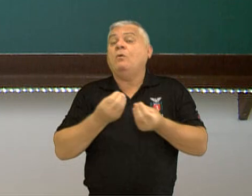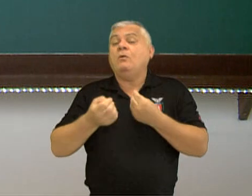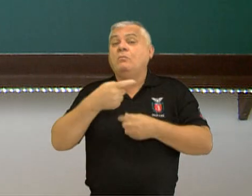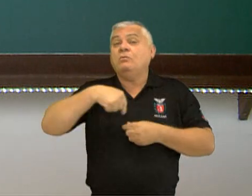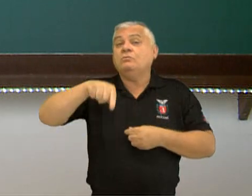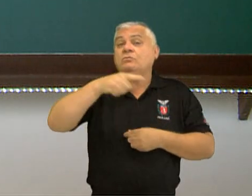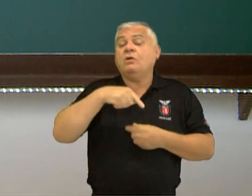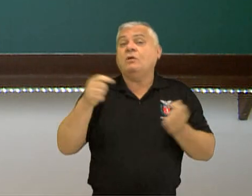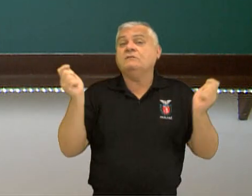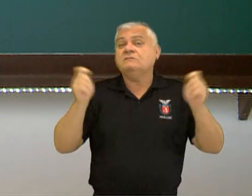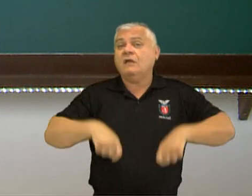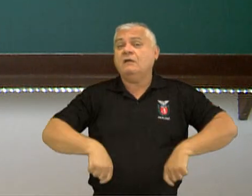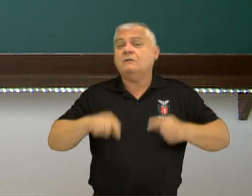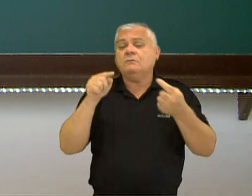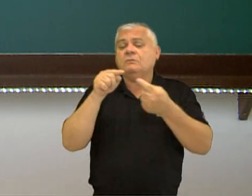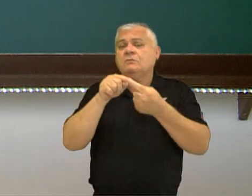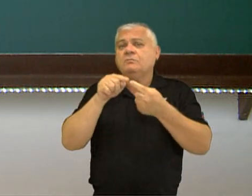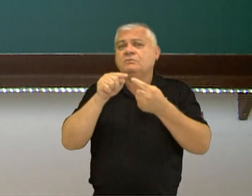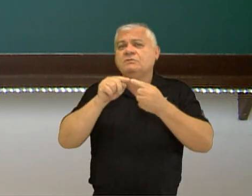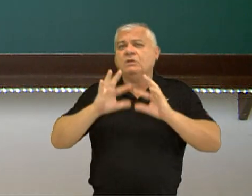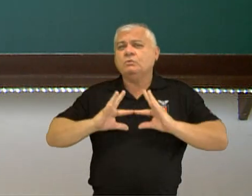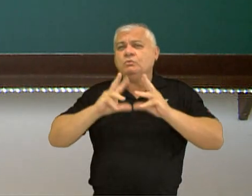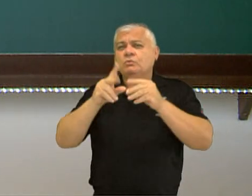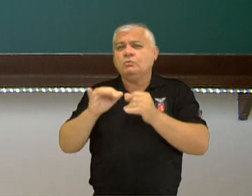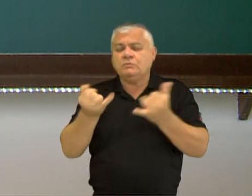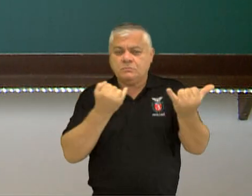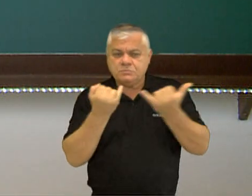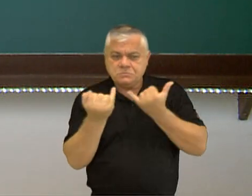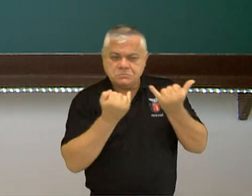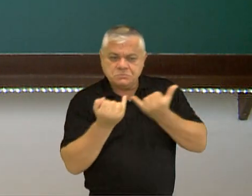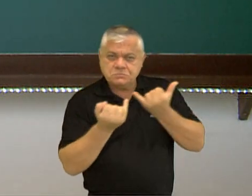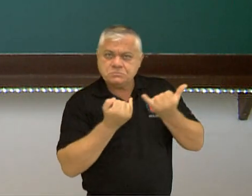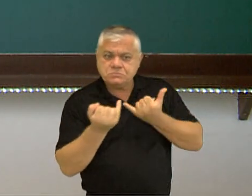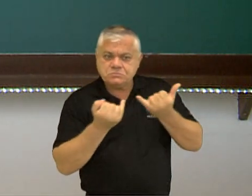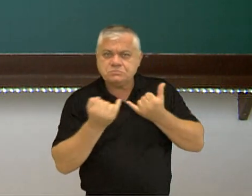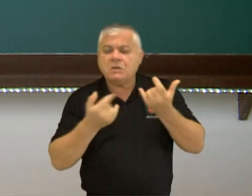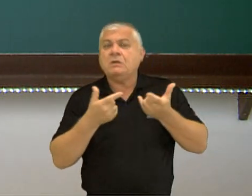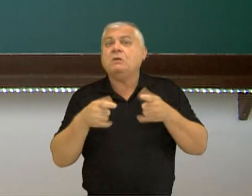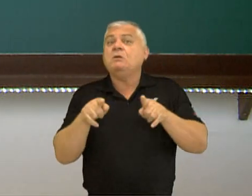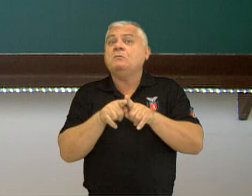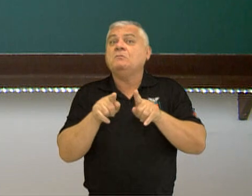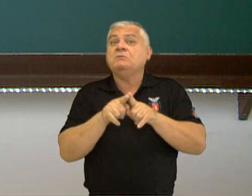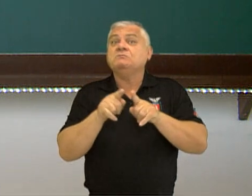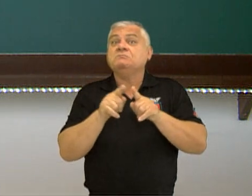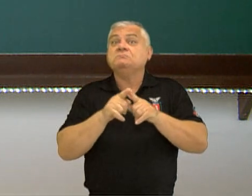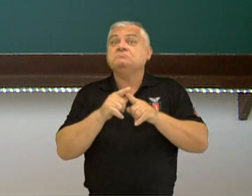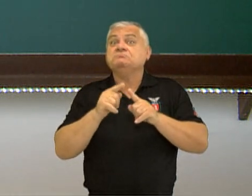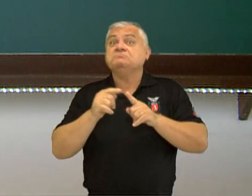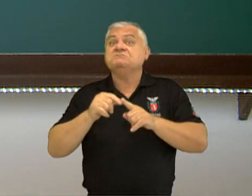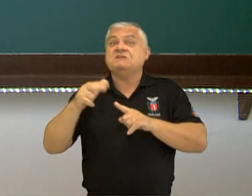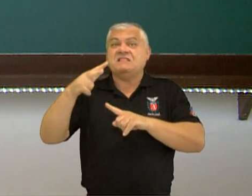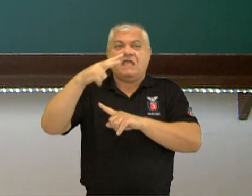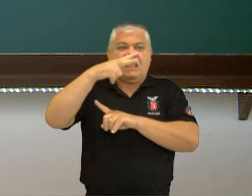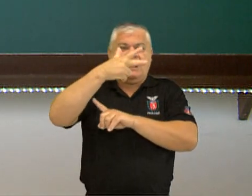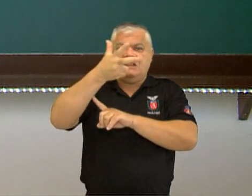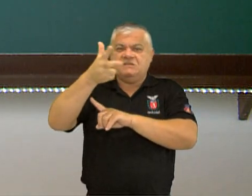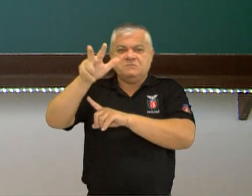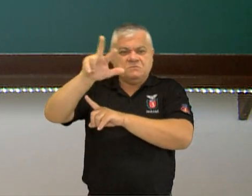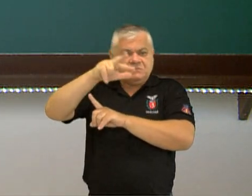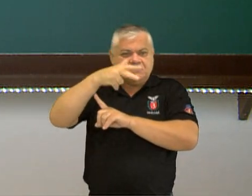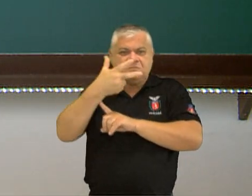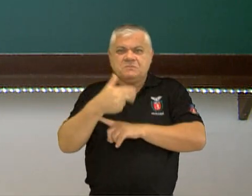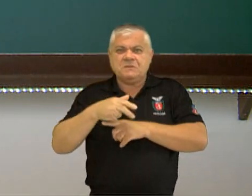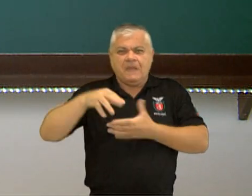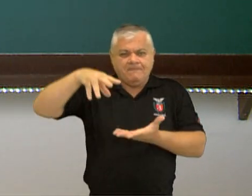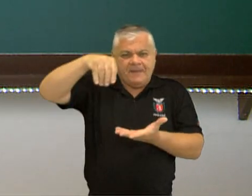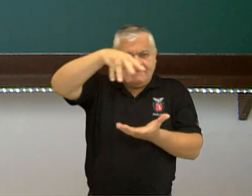podemos aplicar todas as informações que são obtidas por meio dos satélites, das imagens fotográficas,